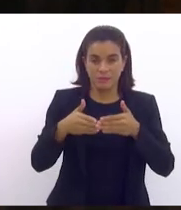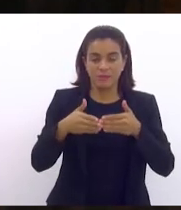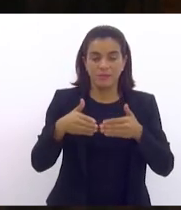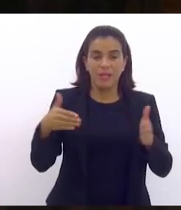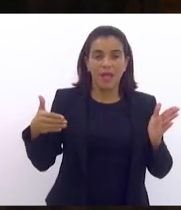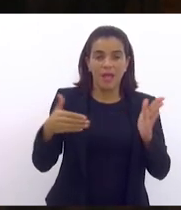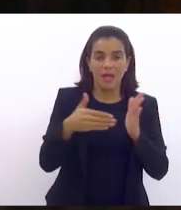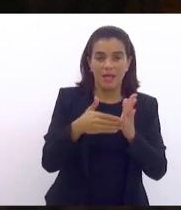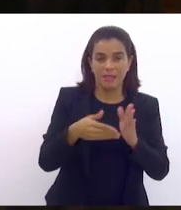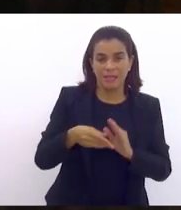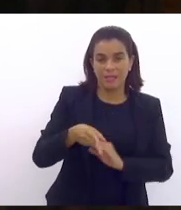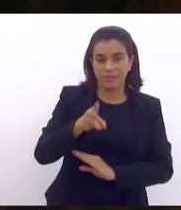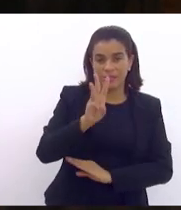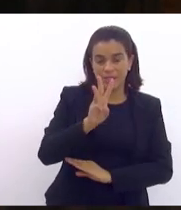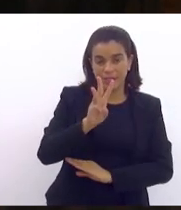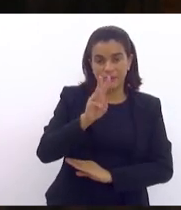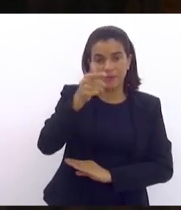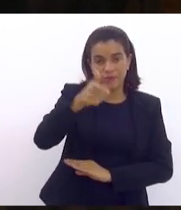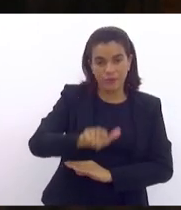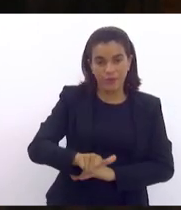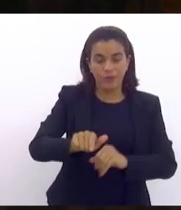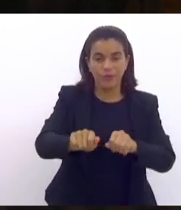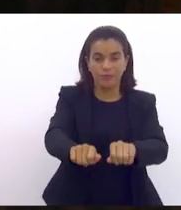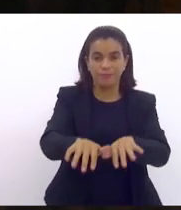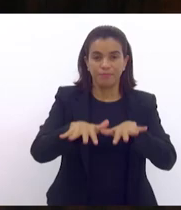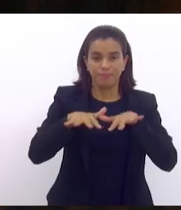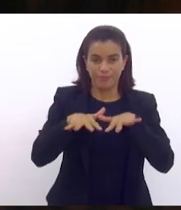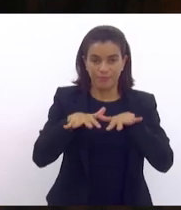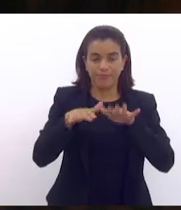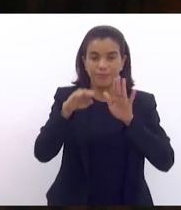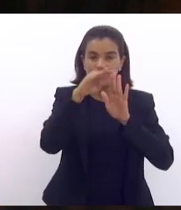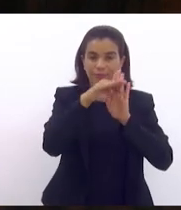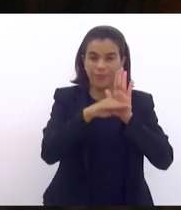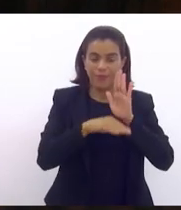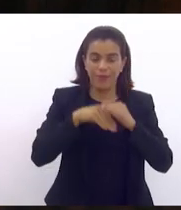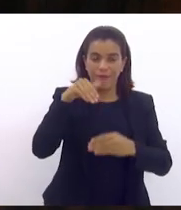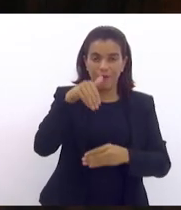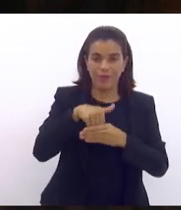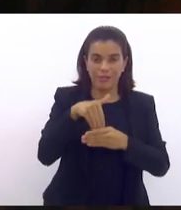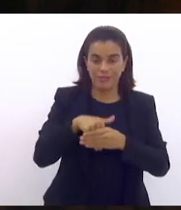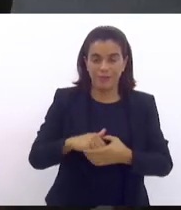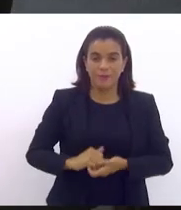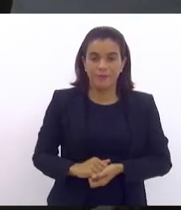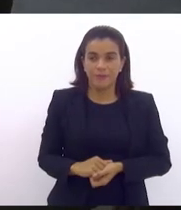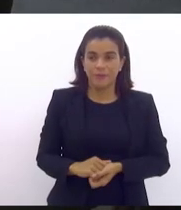até às 15 horas, quando retornaremos com a ordem do dia. Está suspensa a sessão.